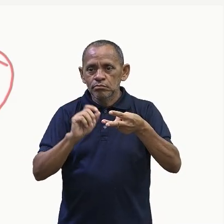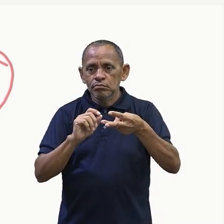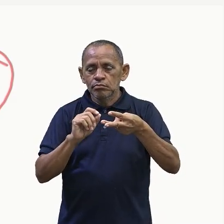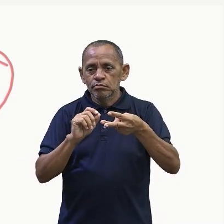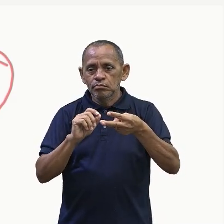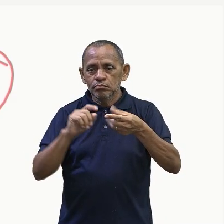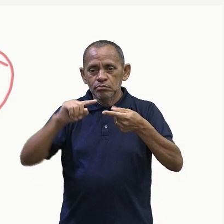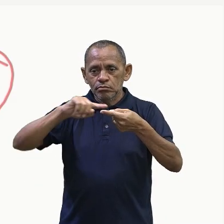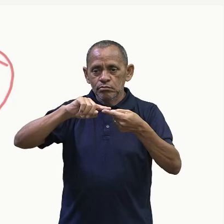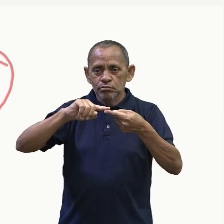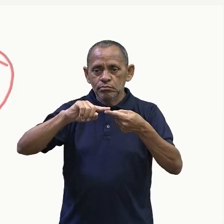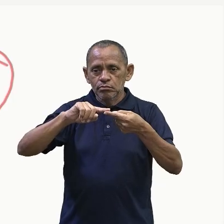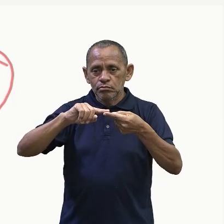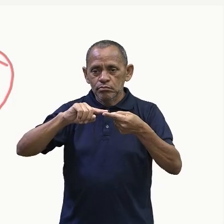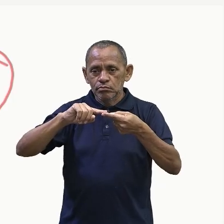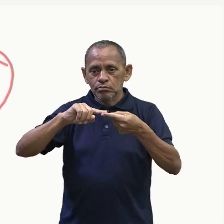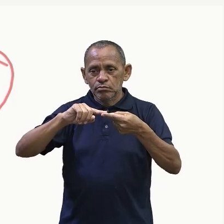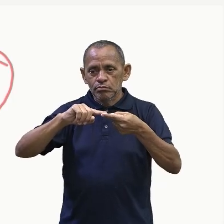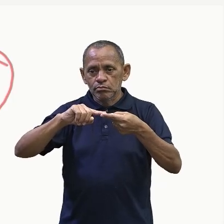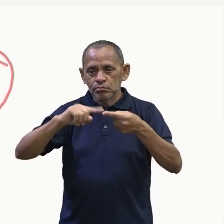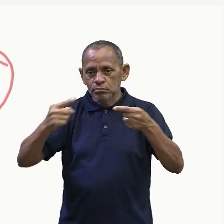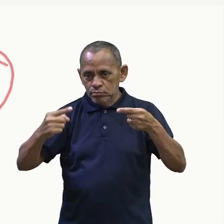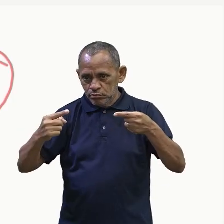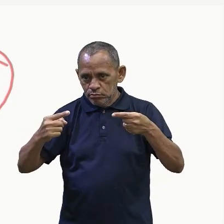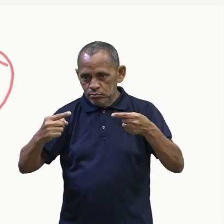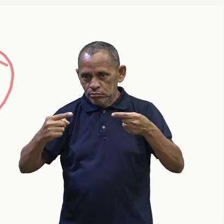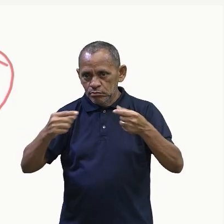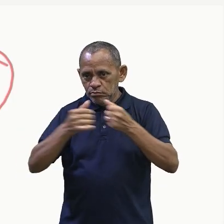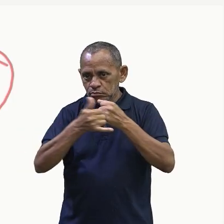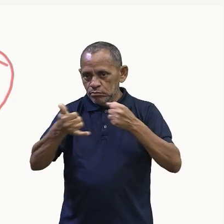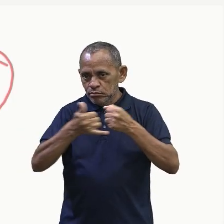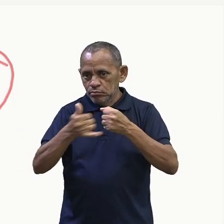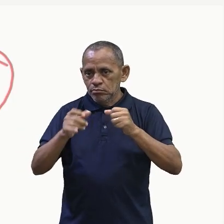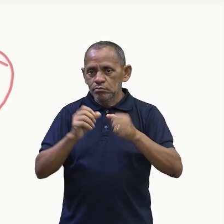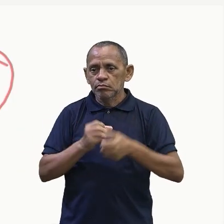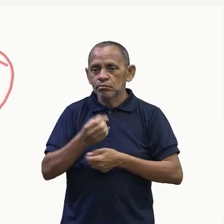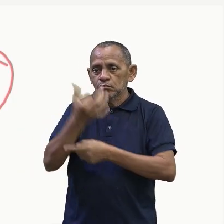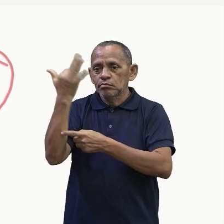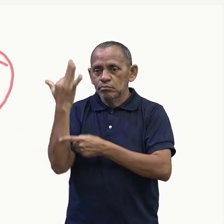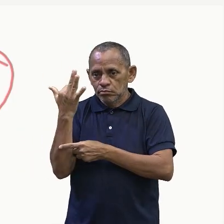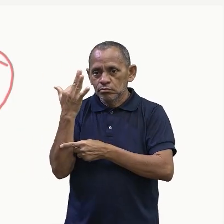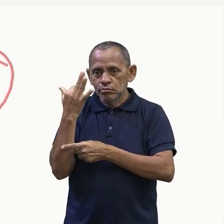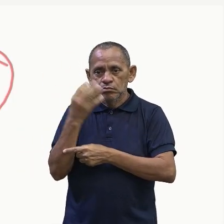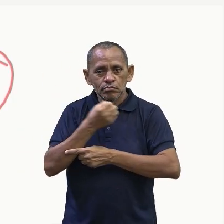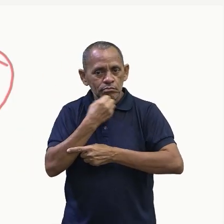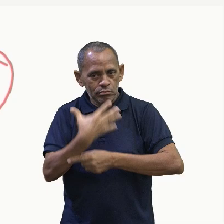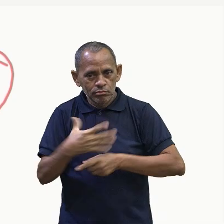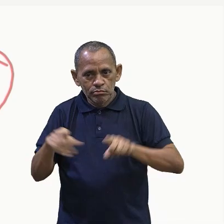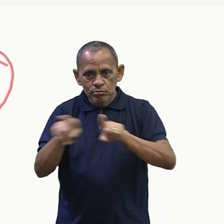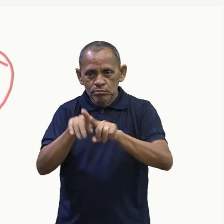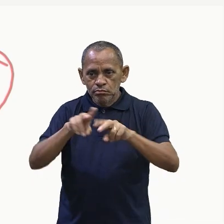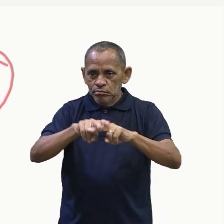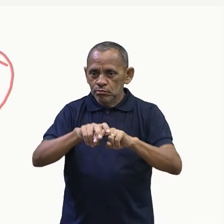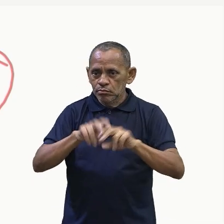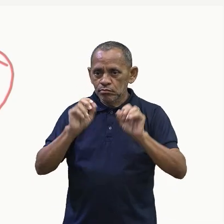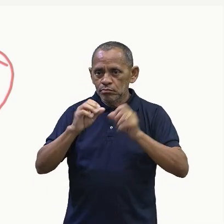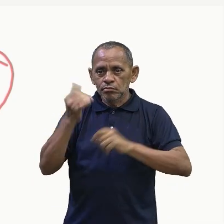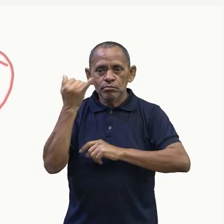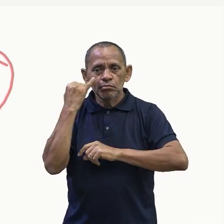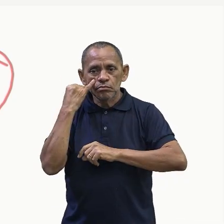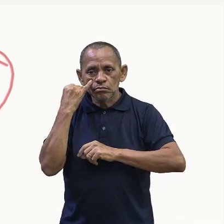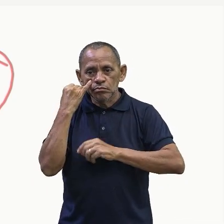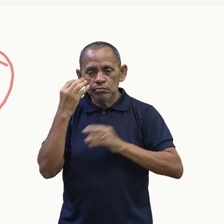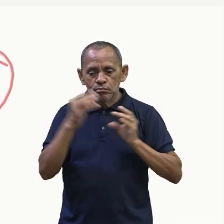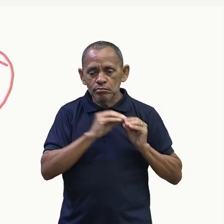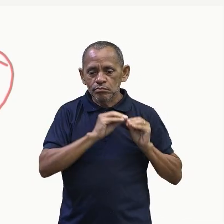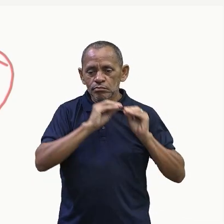RNA transportadores com aminoácidos, a quantidade suficiente para que aquela informação seja,